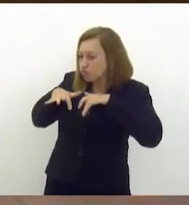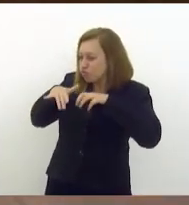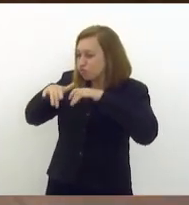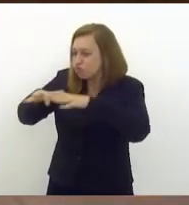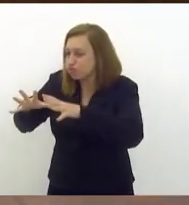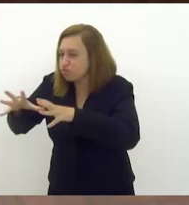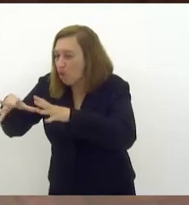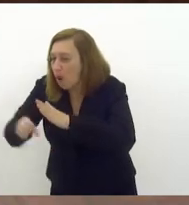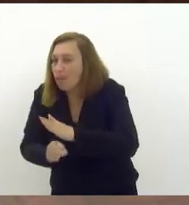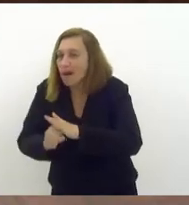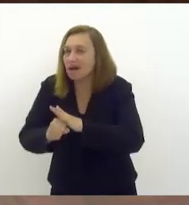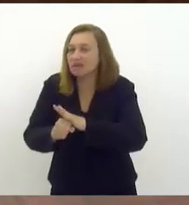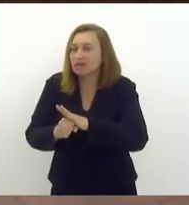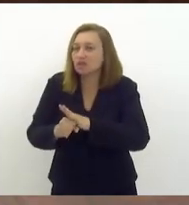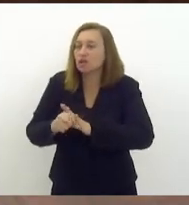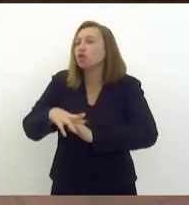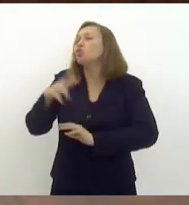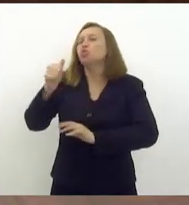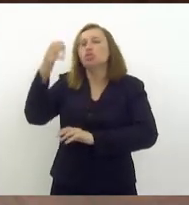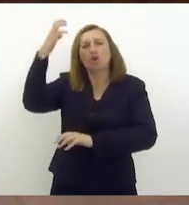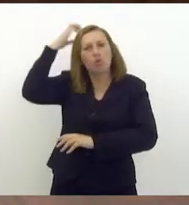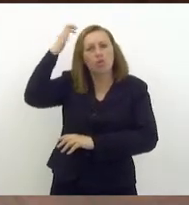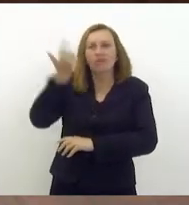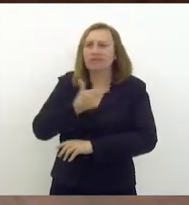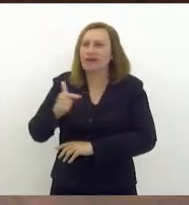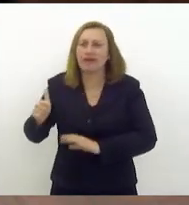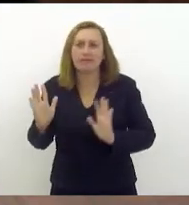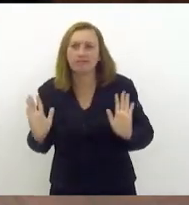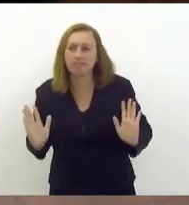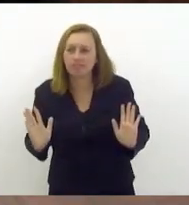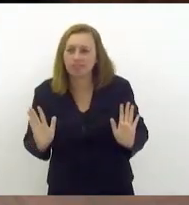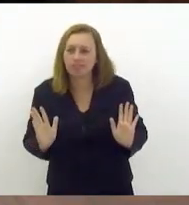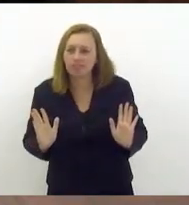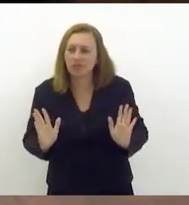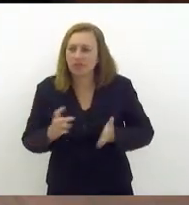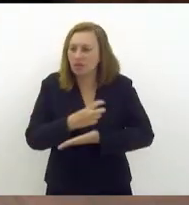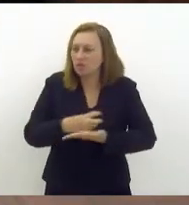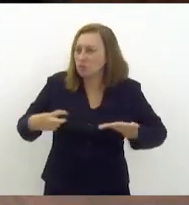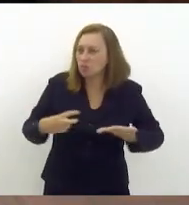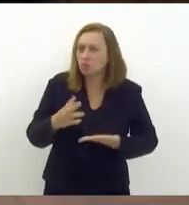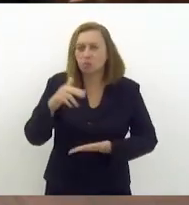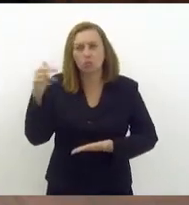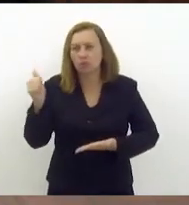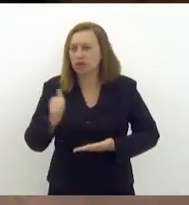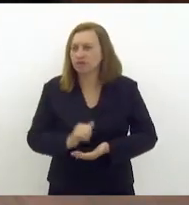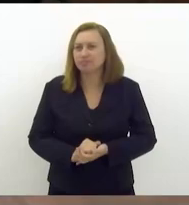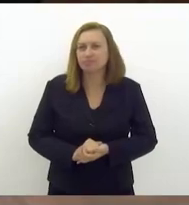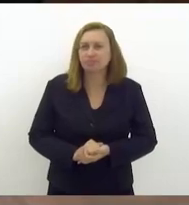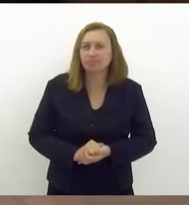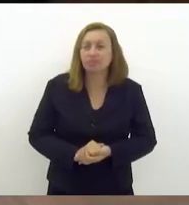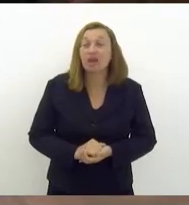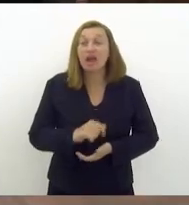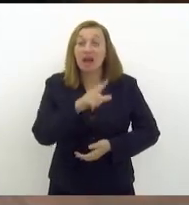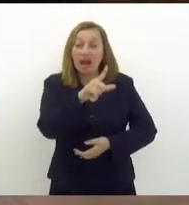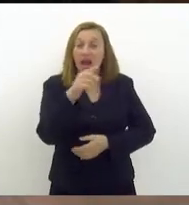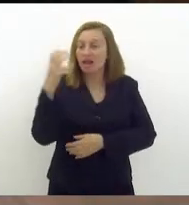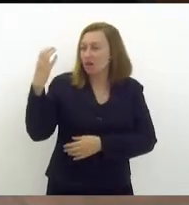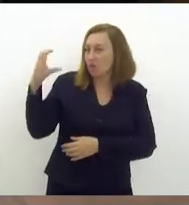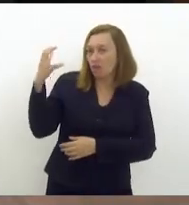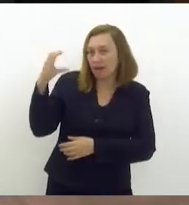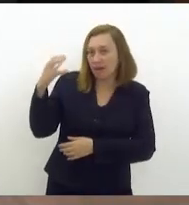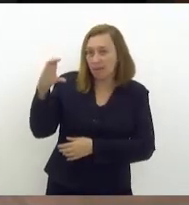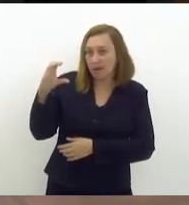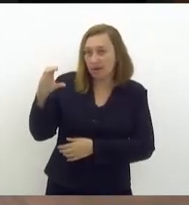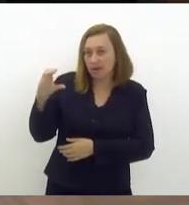se tem qualquer confusão no no lá na questão da de Copacabana a gente não